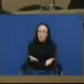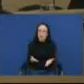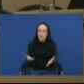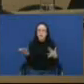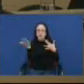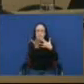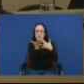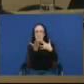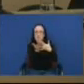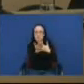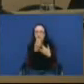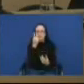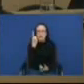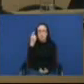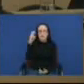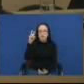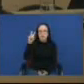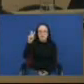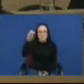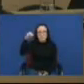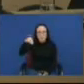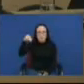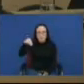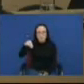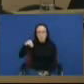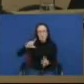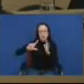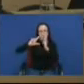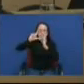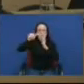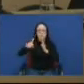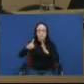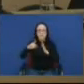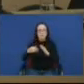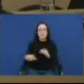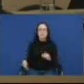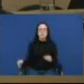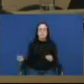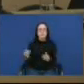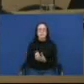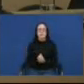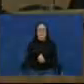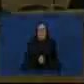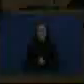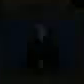decretar intervalo regimental de 15 minutos. Logo após, votaremos para a ordem do dia.